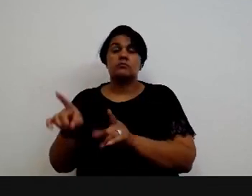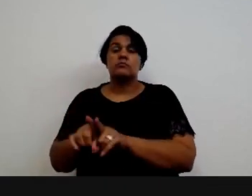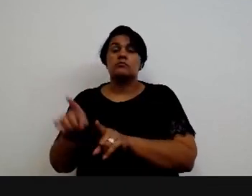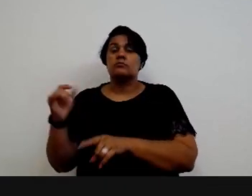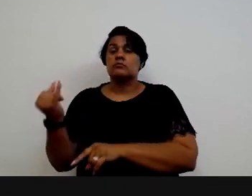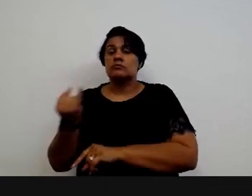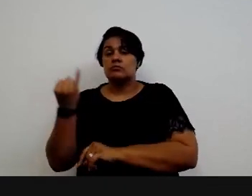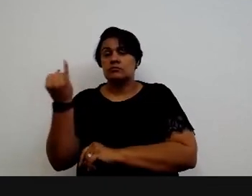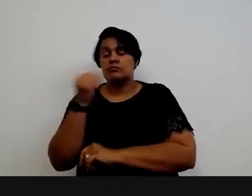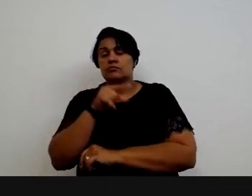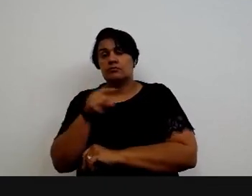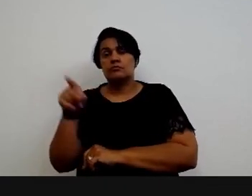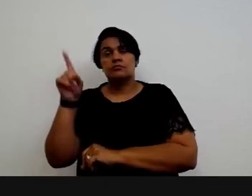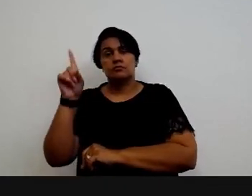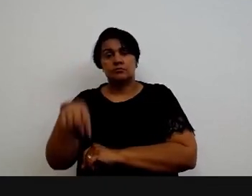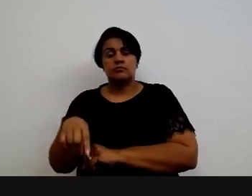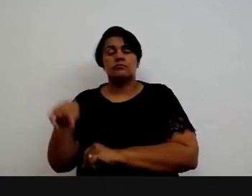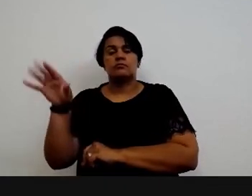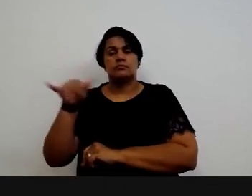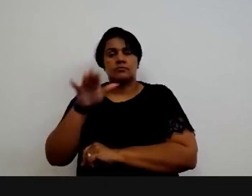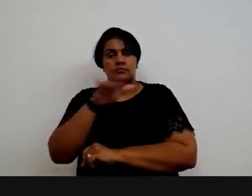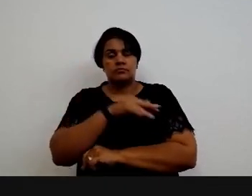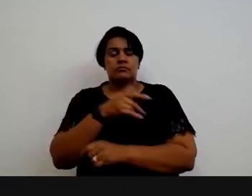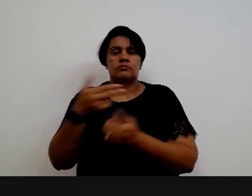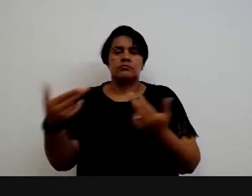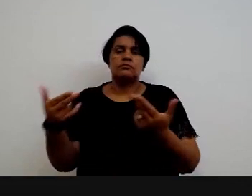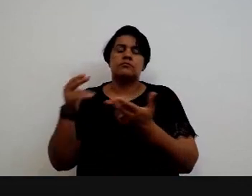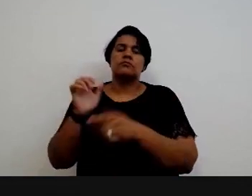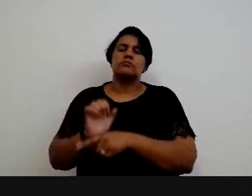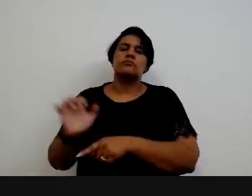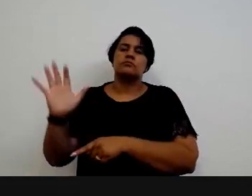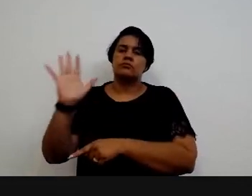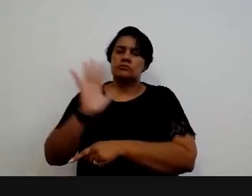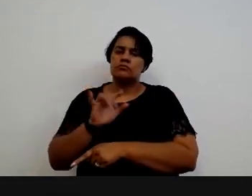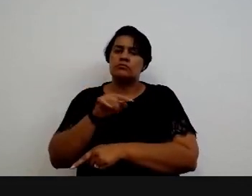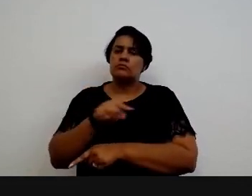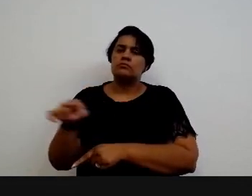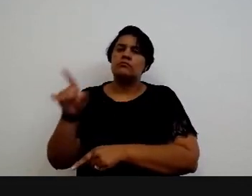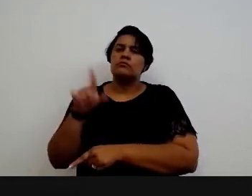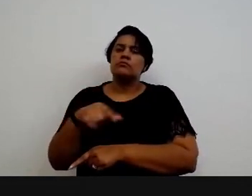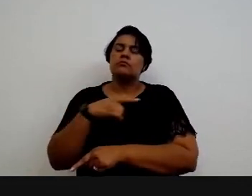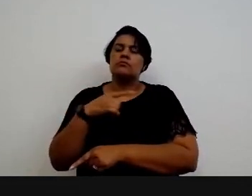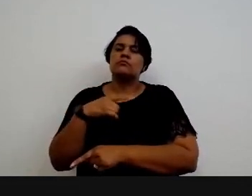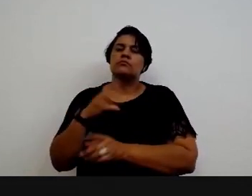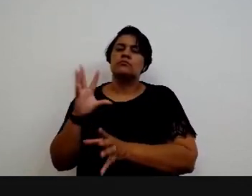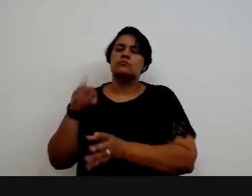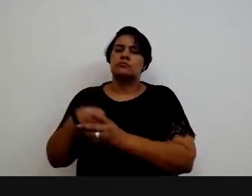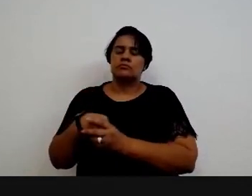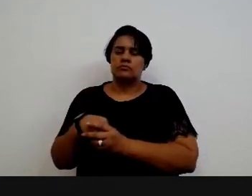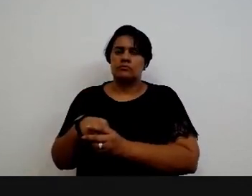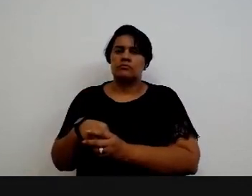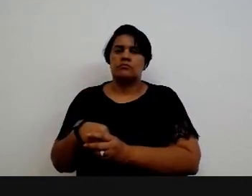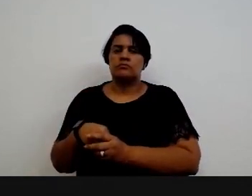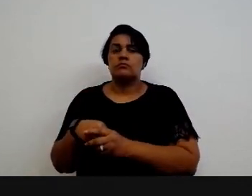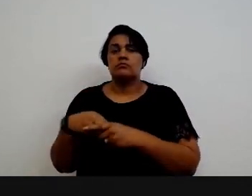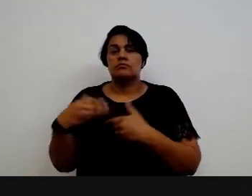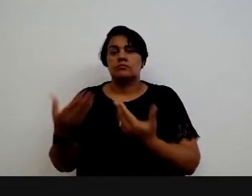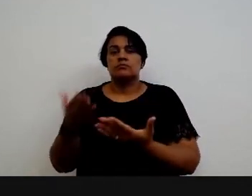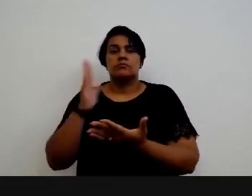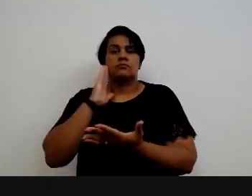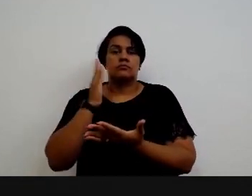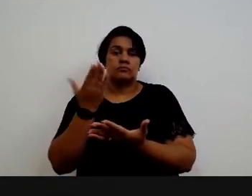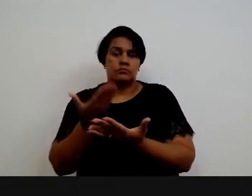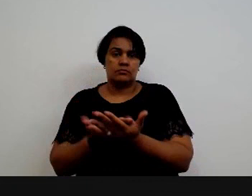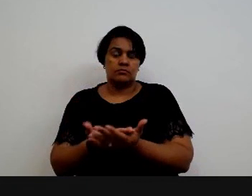desse chamamento do Estado para ouvir essas pessoas que estão inseridas nesses lugares. Eu acredito que essa